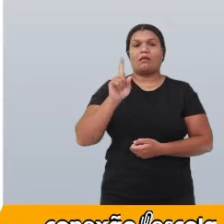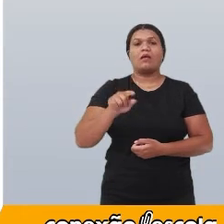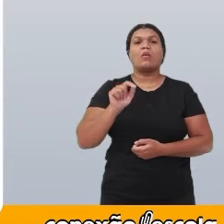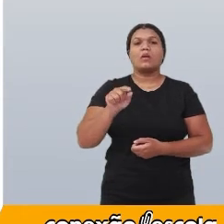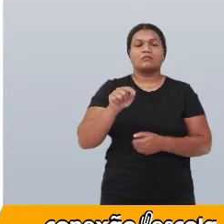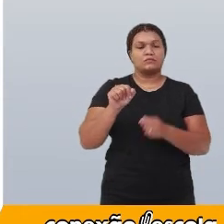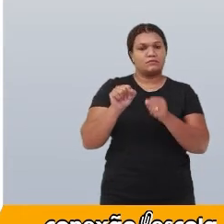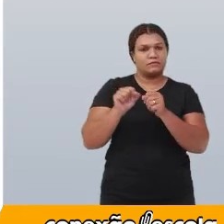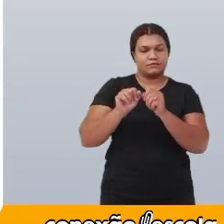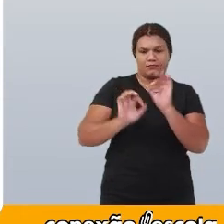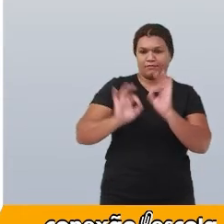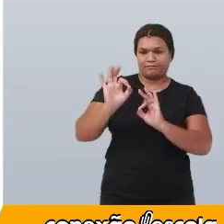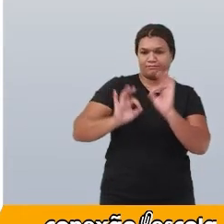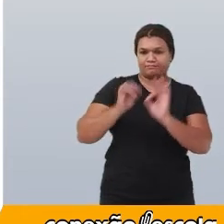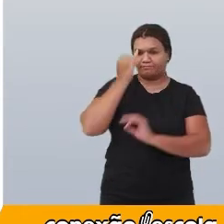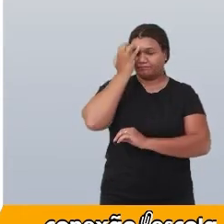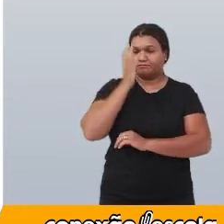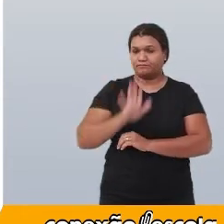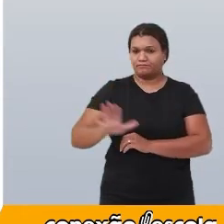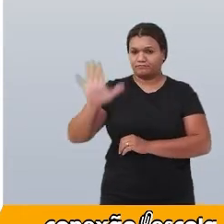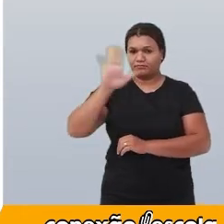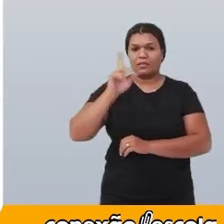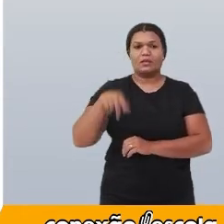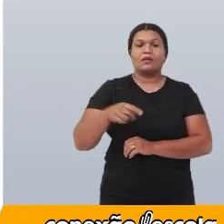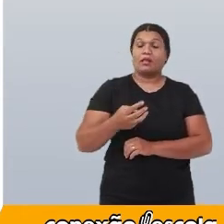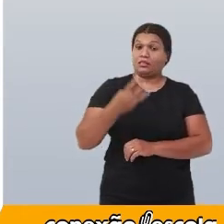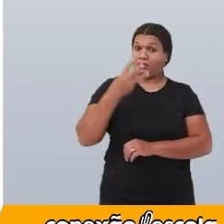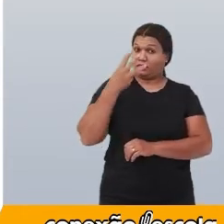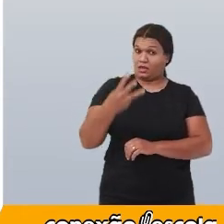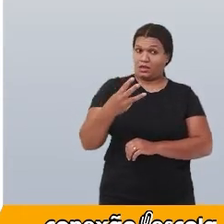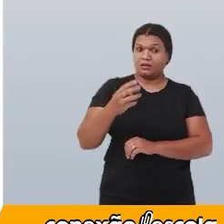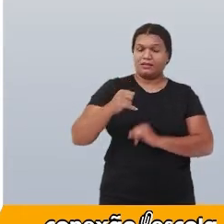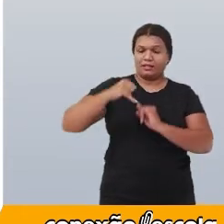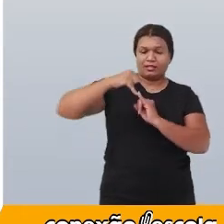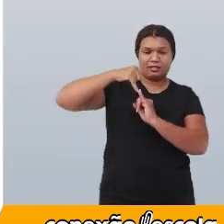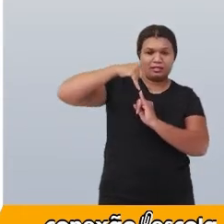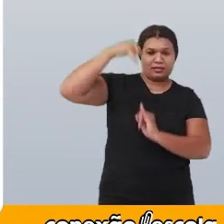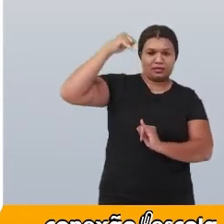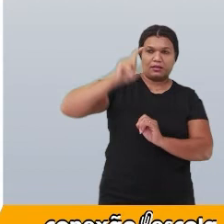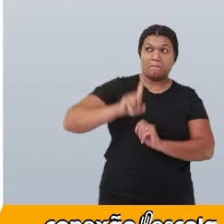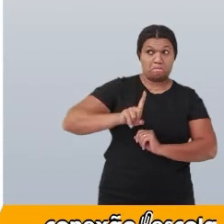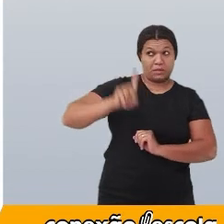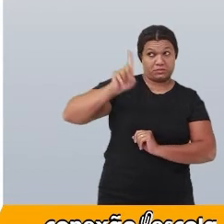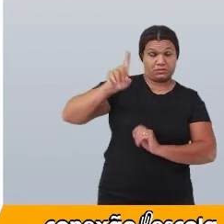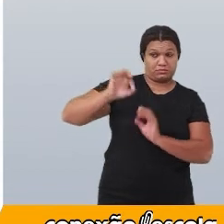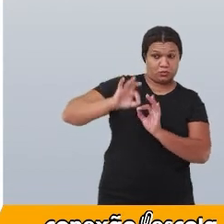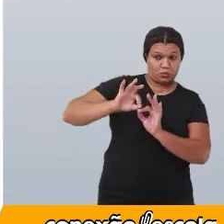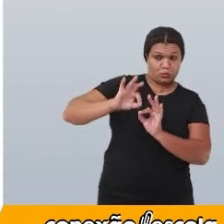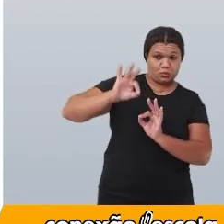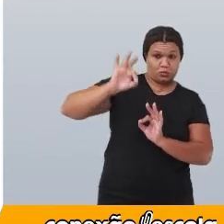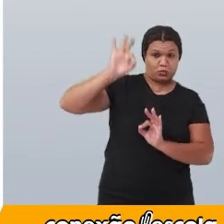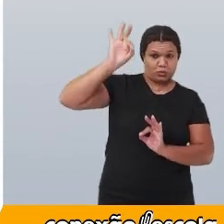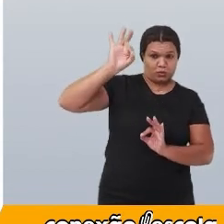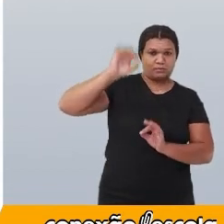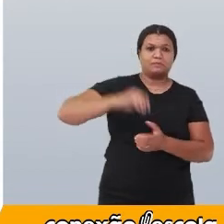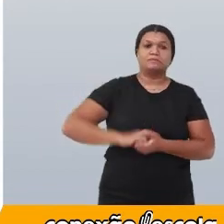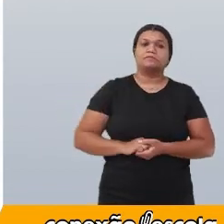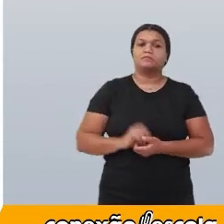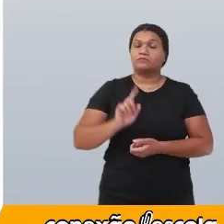para construirmos a nossa figura é três linhas para cima. Em